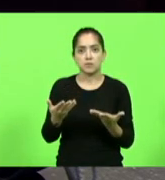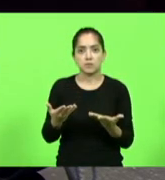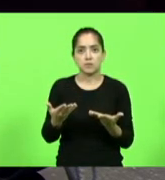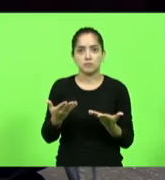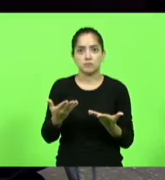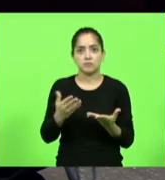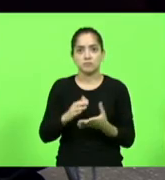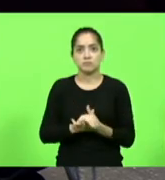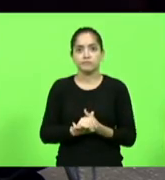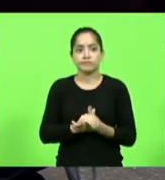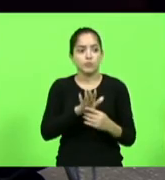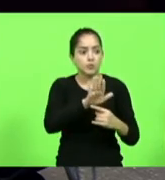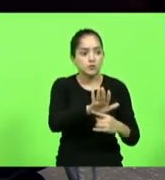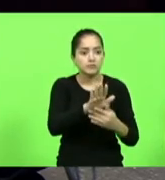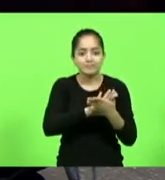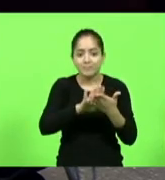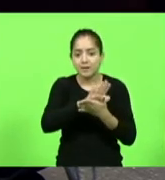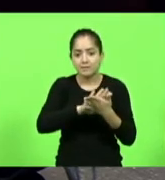inútil.